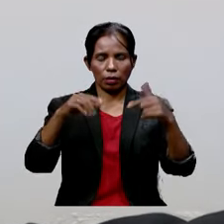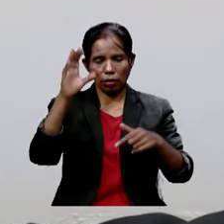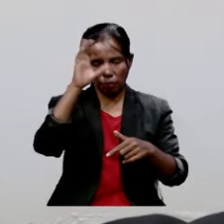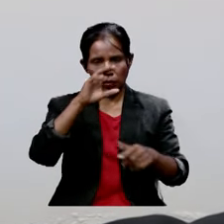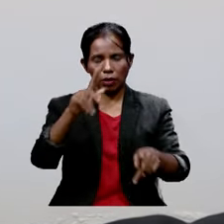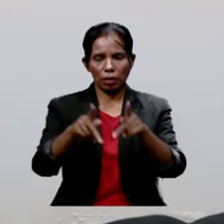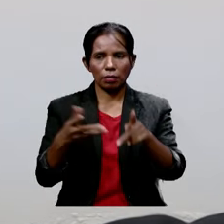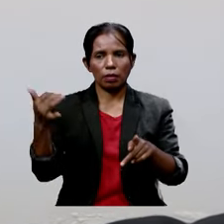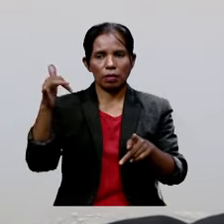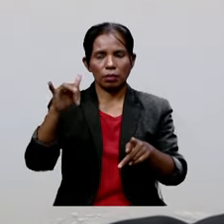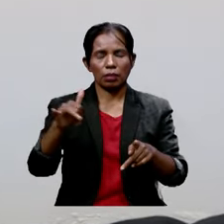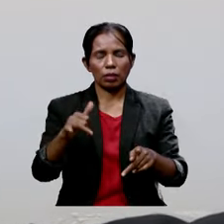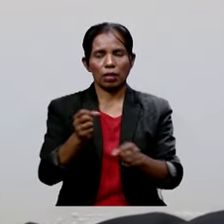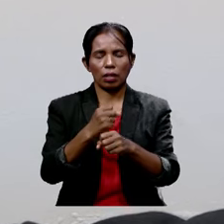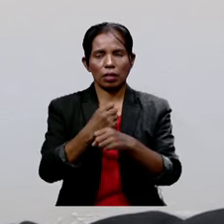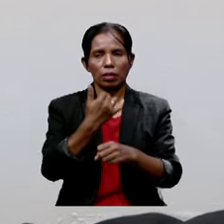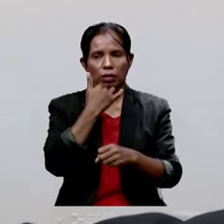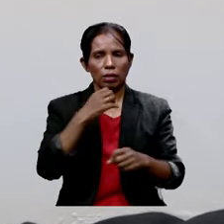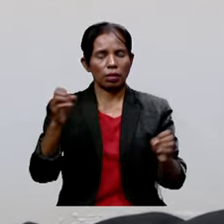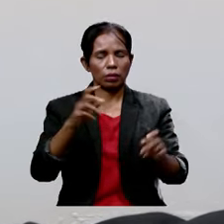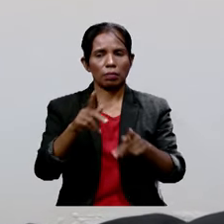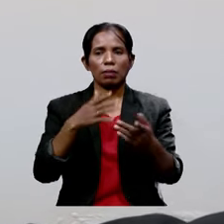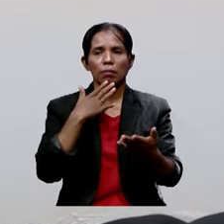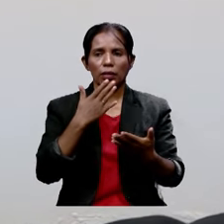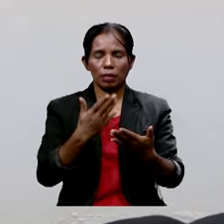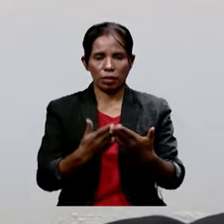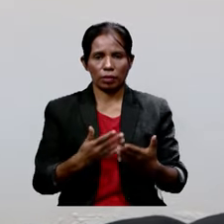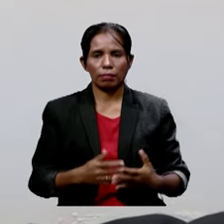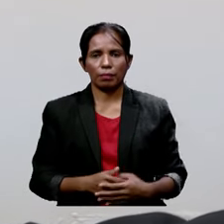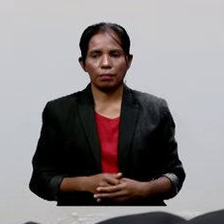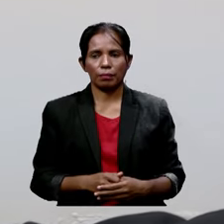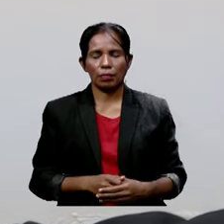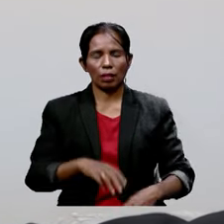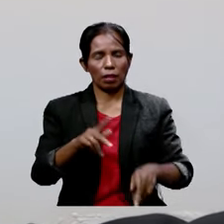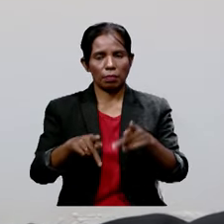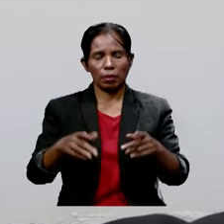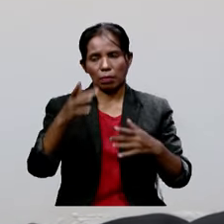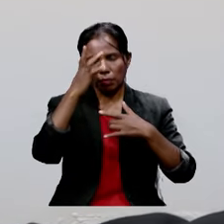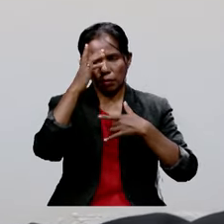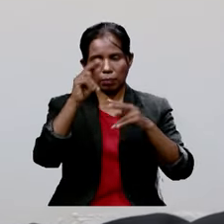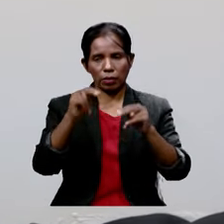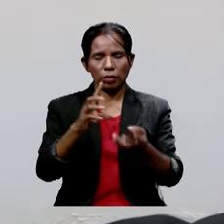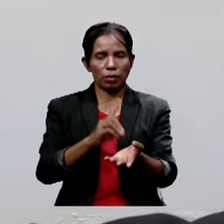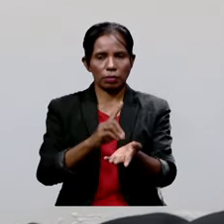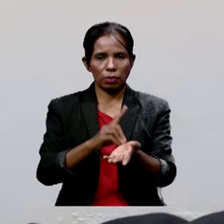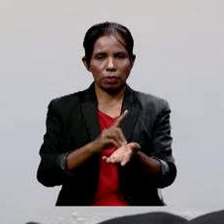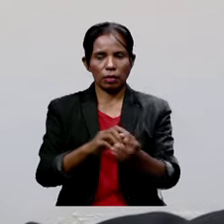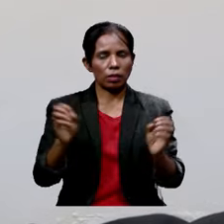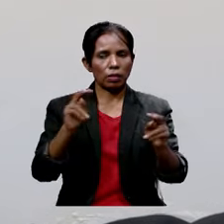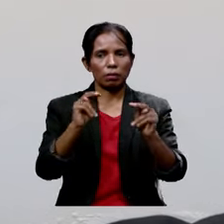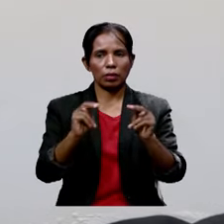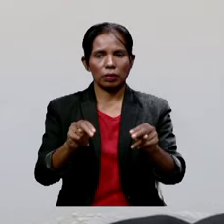ema sira nebe salanain laos ema nebe dia ema nebe moras precisa doutor laos